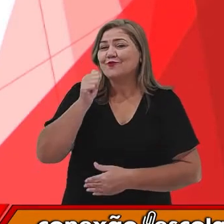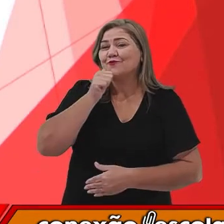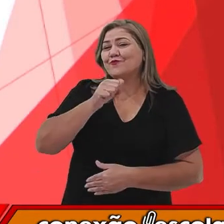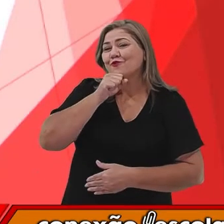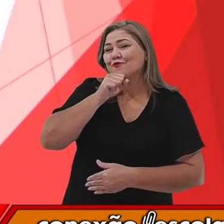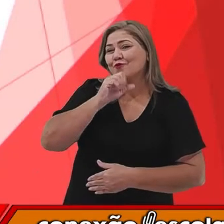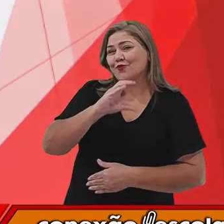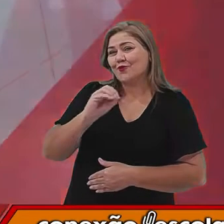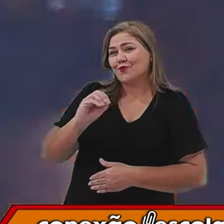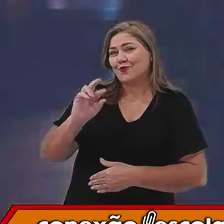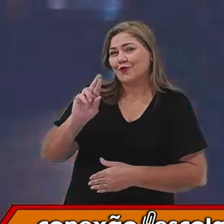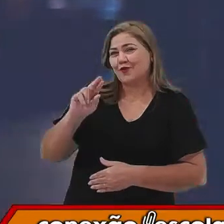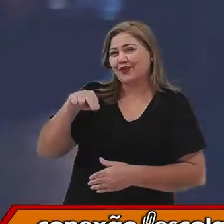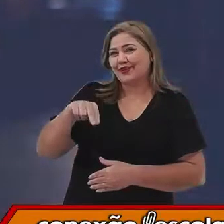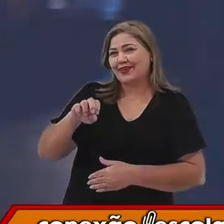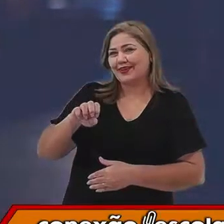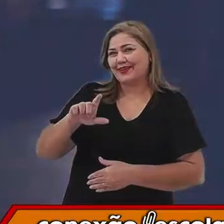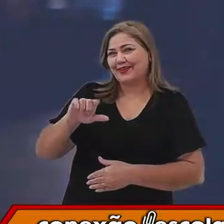Cornélia.